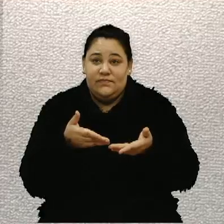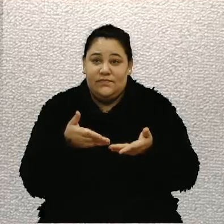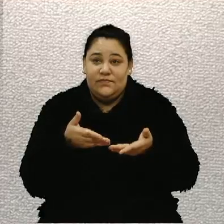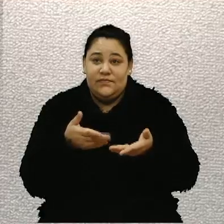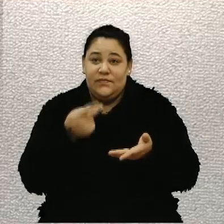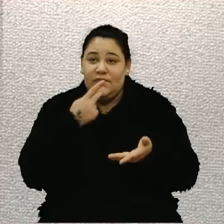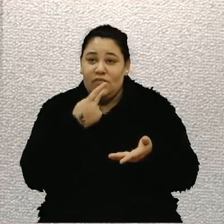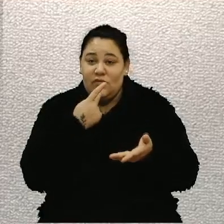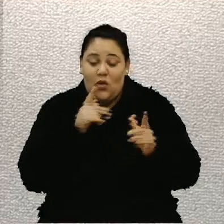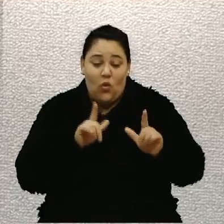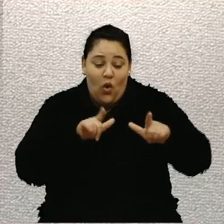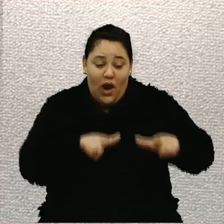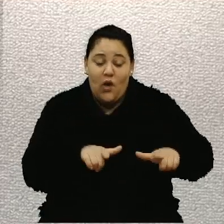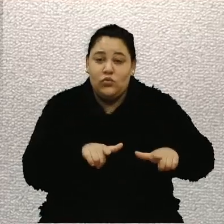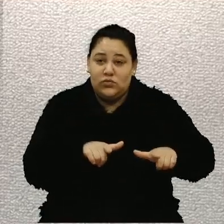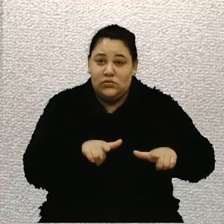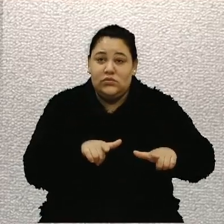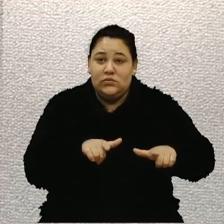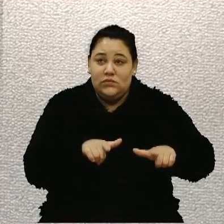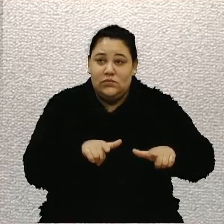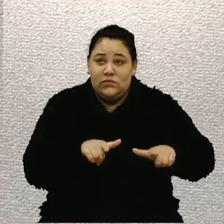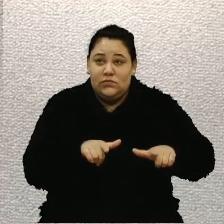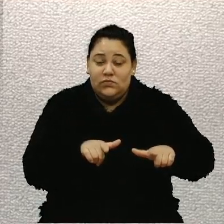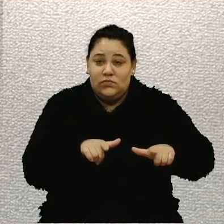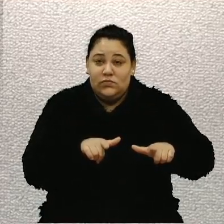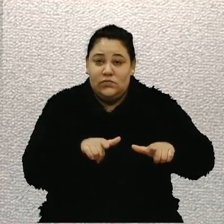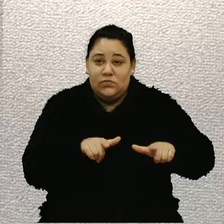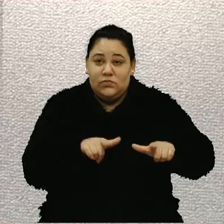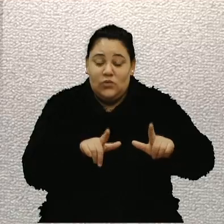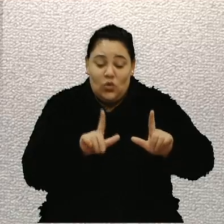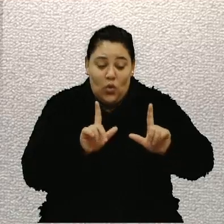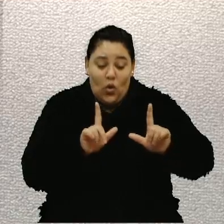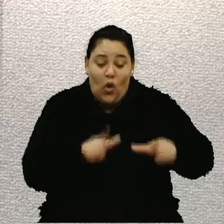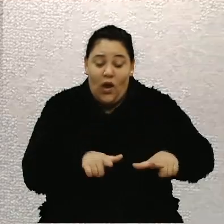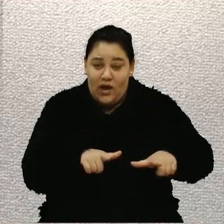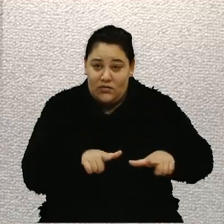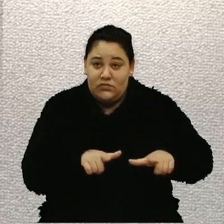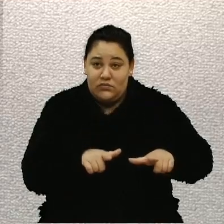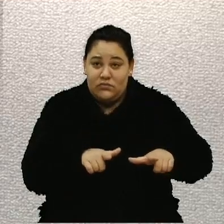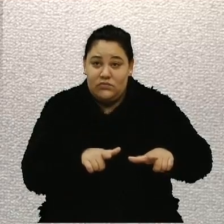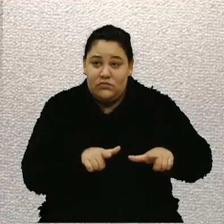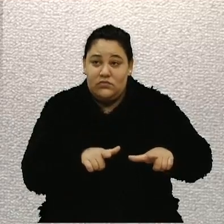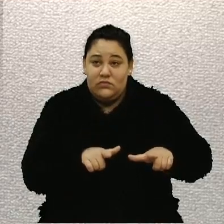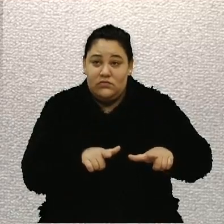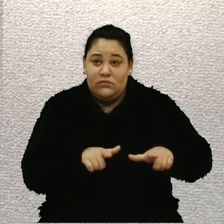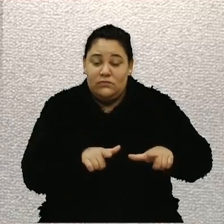verificar o local, e o local ele já está, vamos dizer assim,